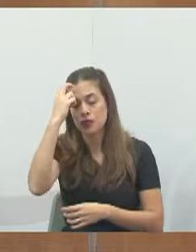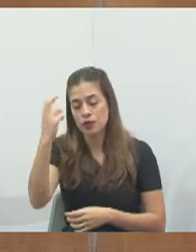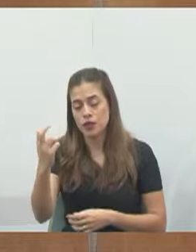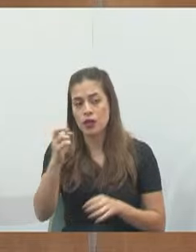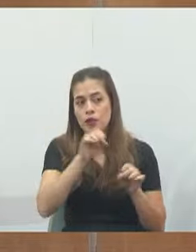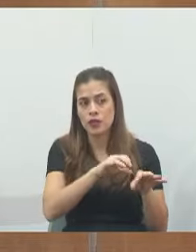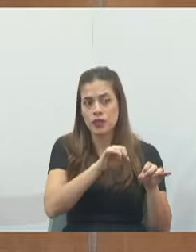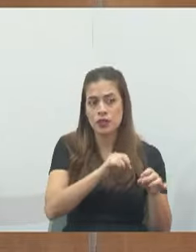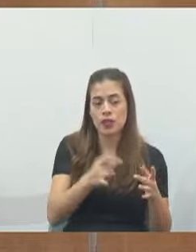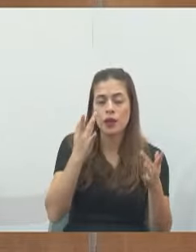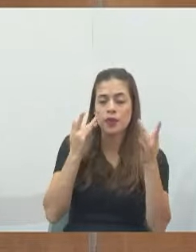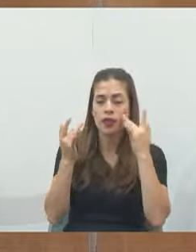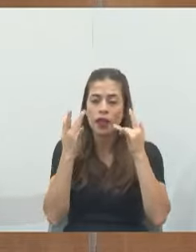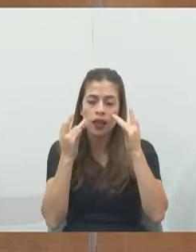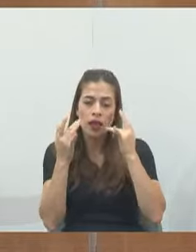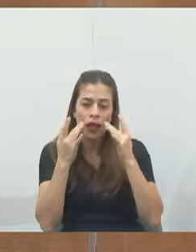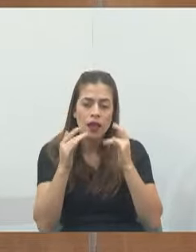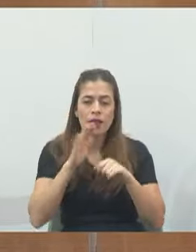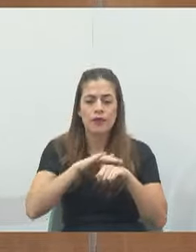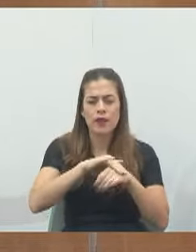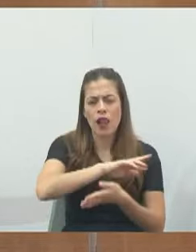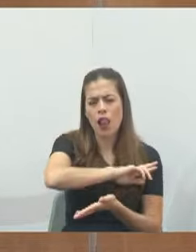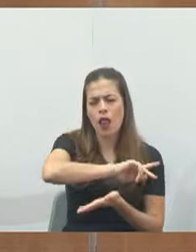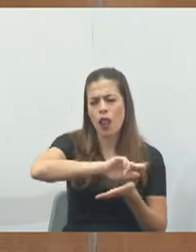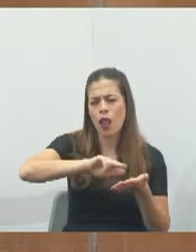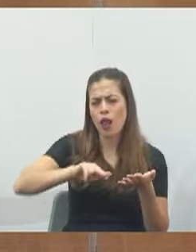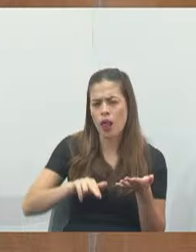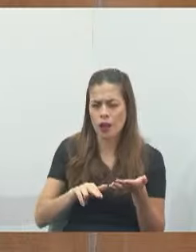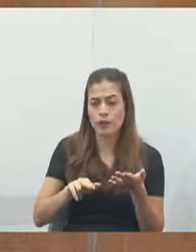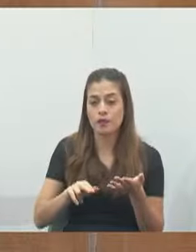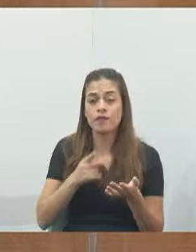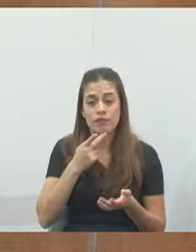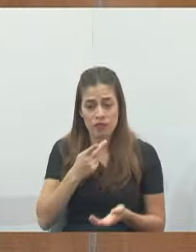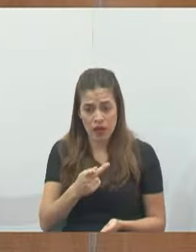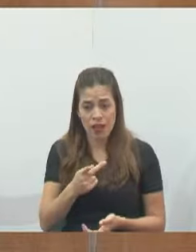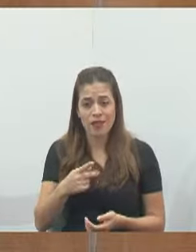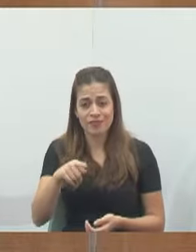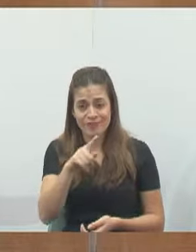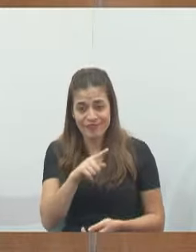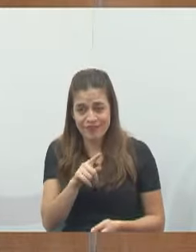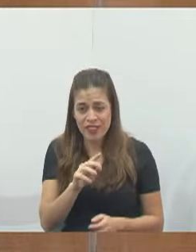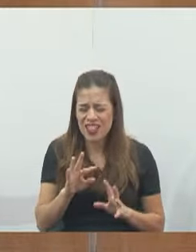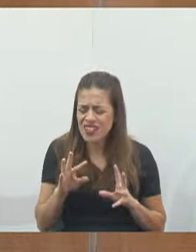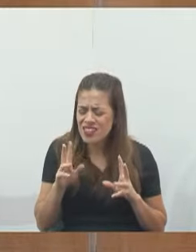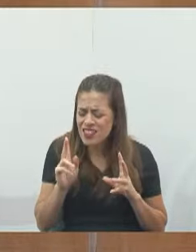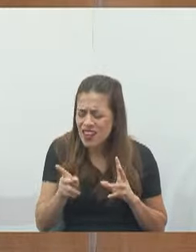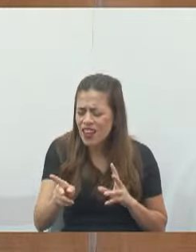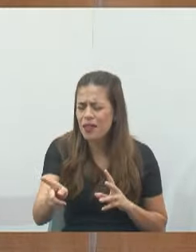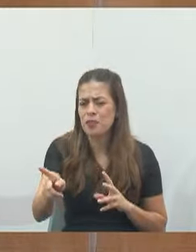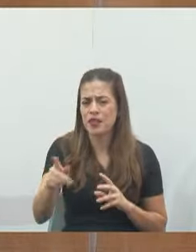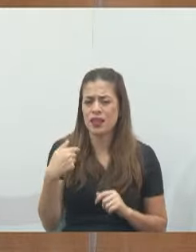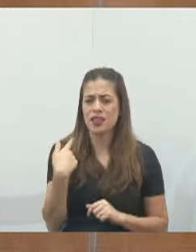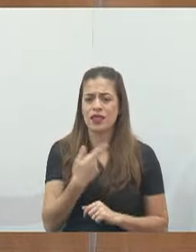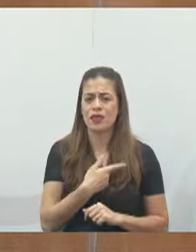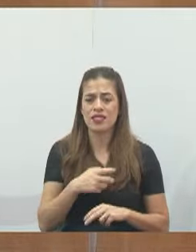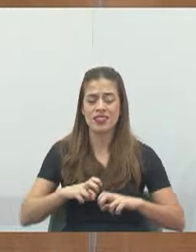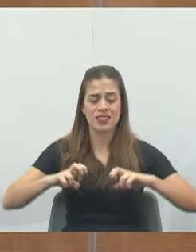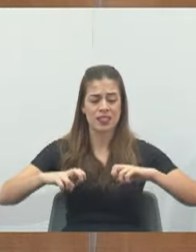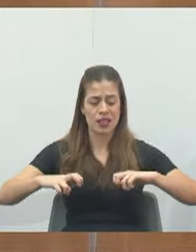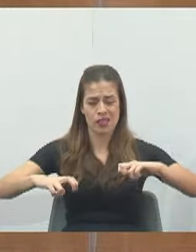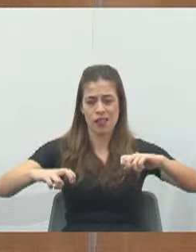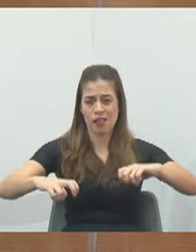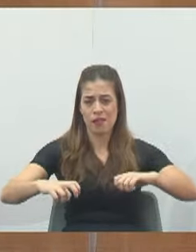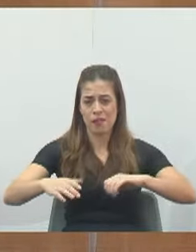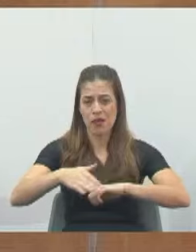teatro, realizamos uma série de coisas, e eu posso dizer para vocês que todas as vezes que a gente sentava na mesa